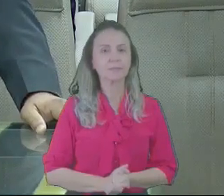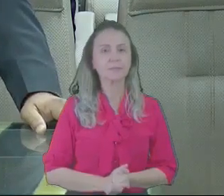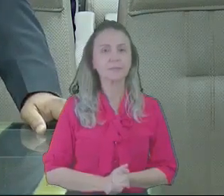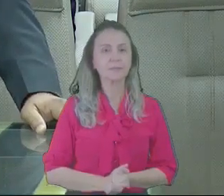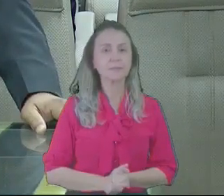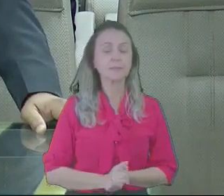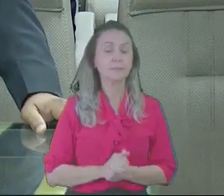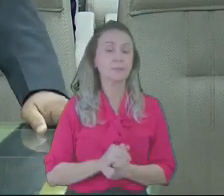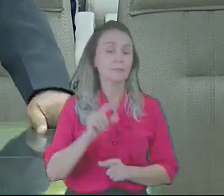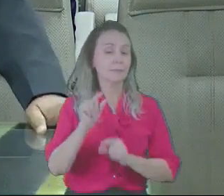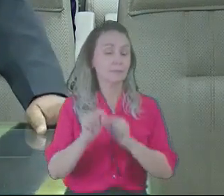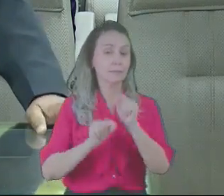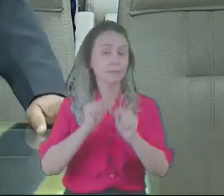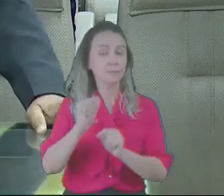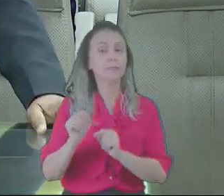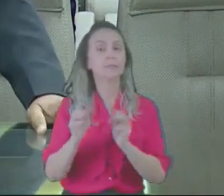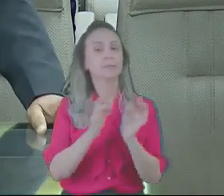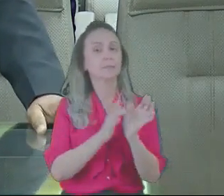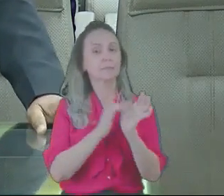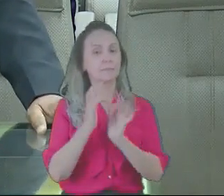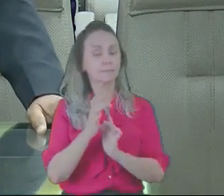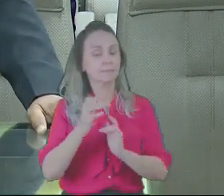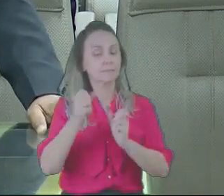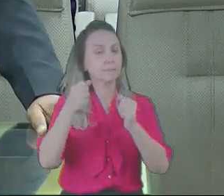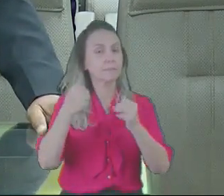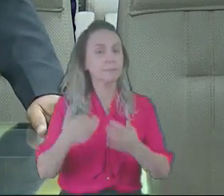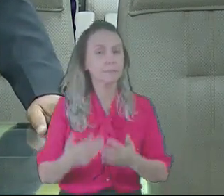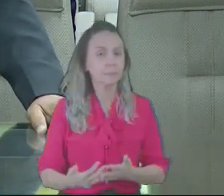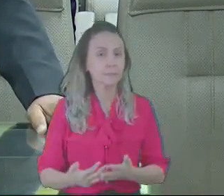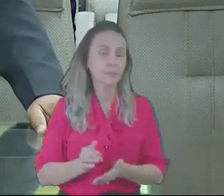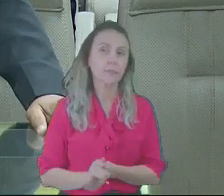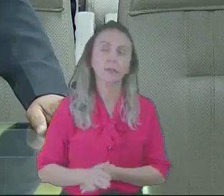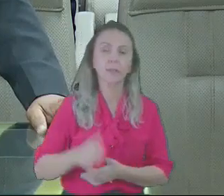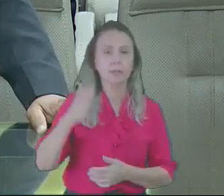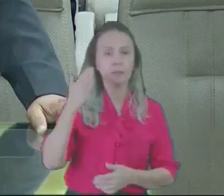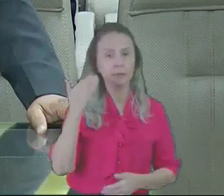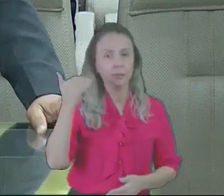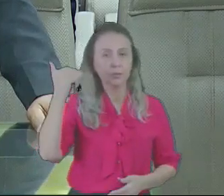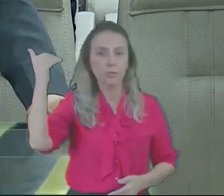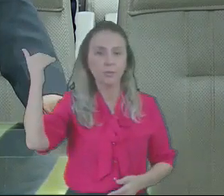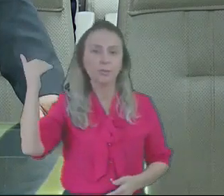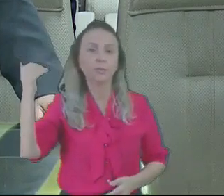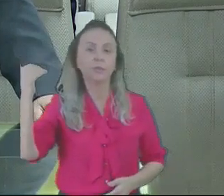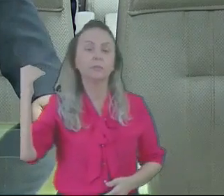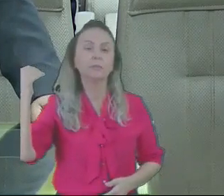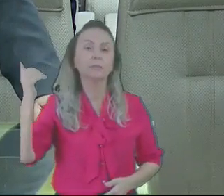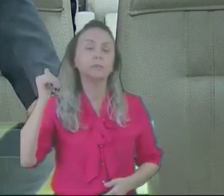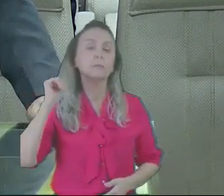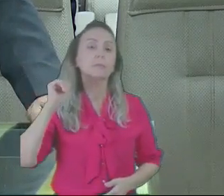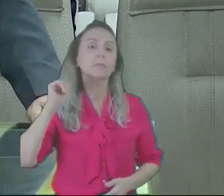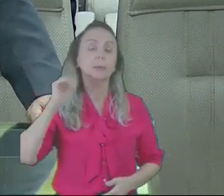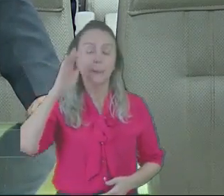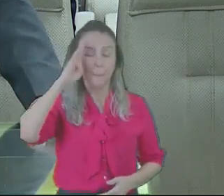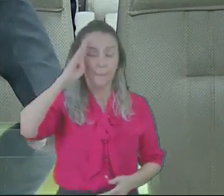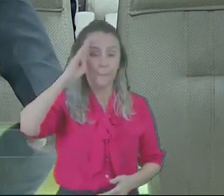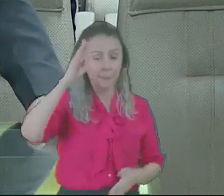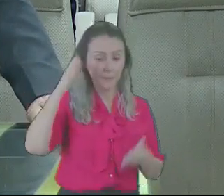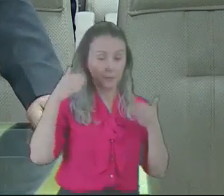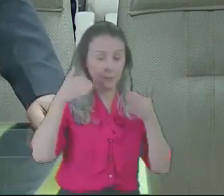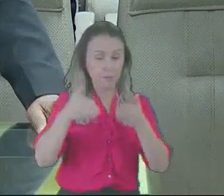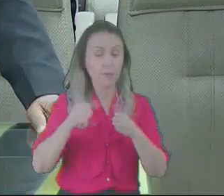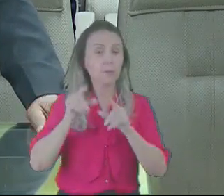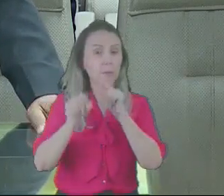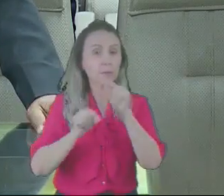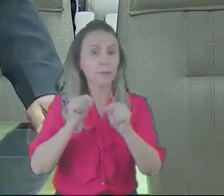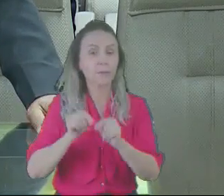e o que Jesus quer dizer é que a excelência do chamado foi dado para os judeus é um bairro que tem